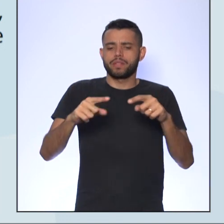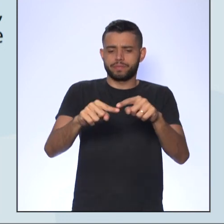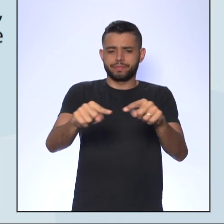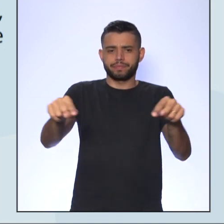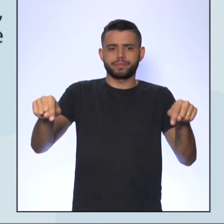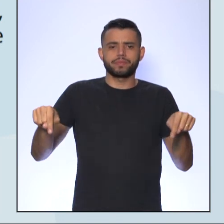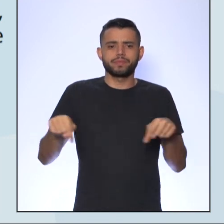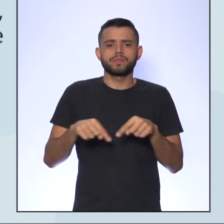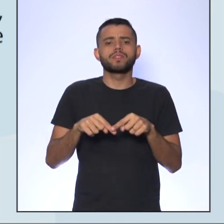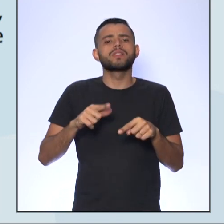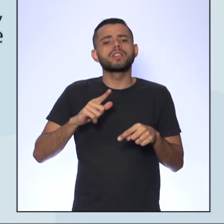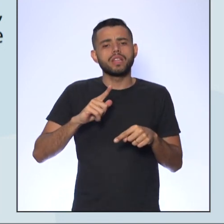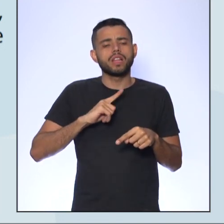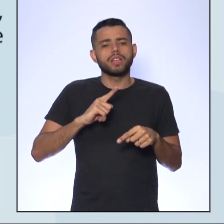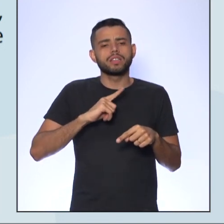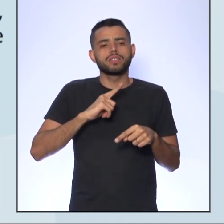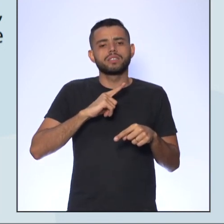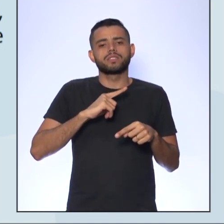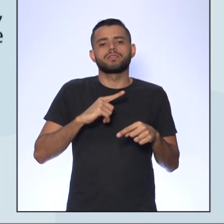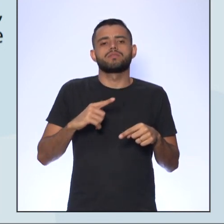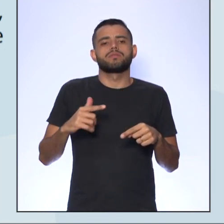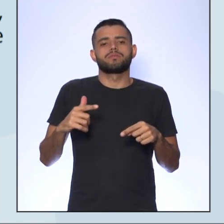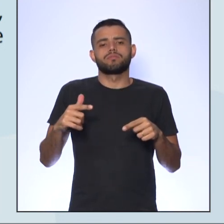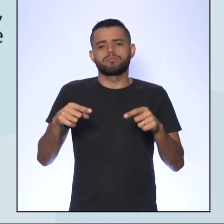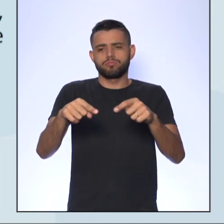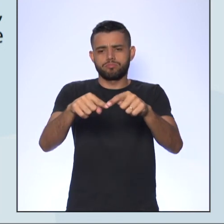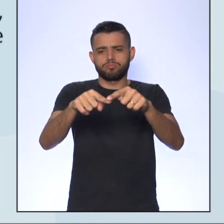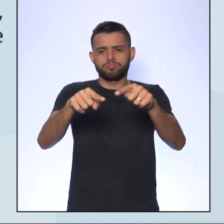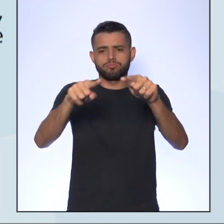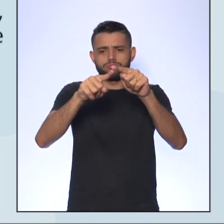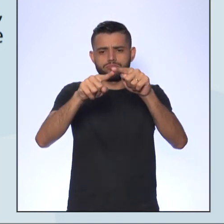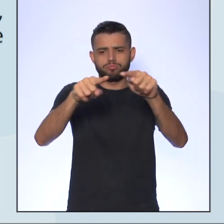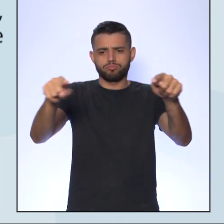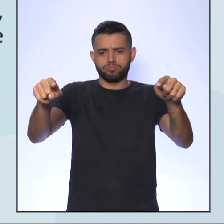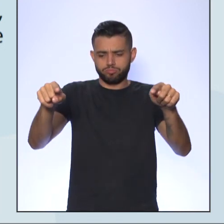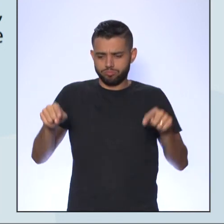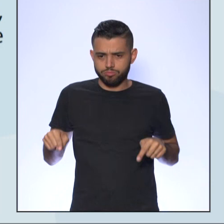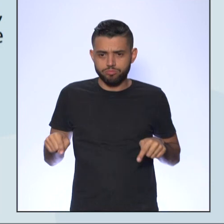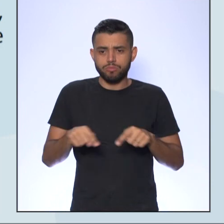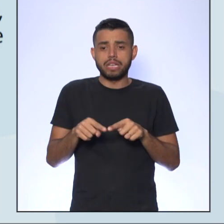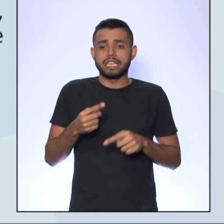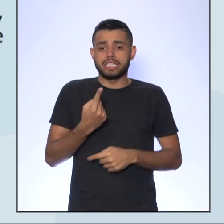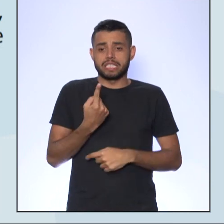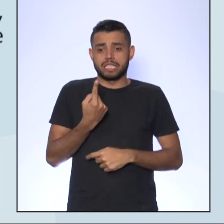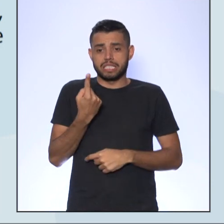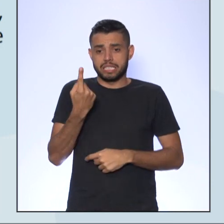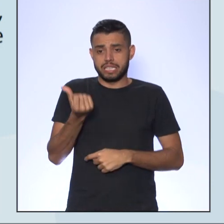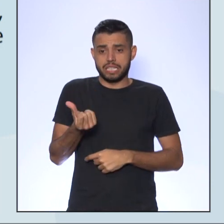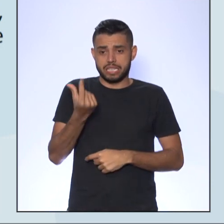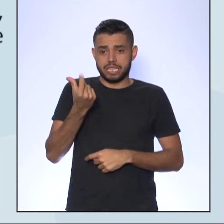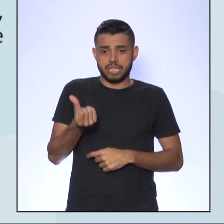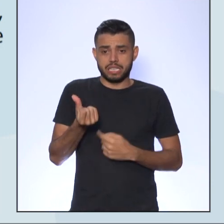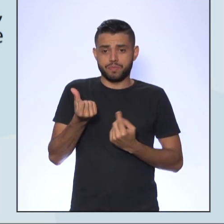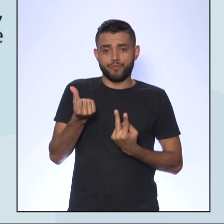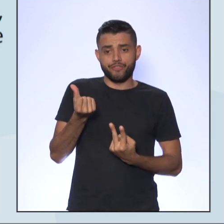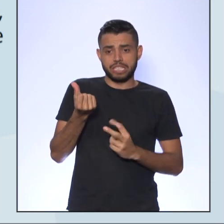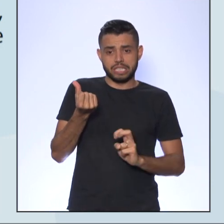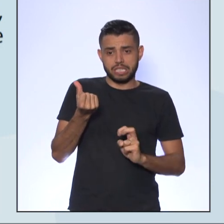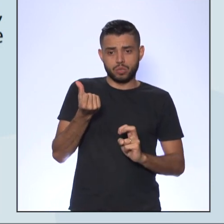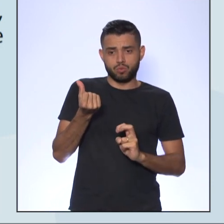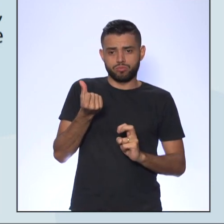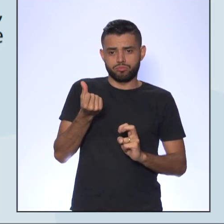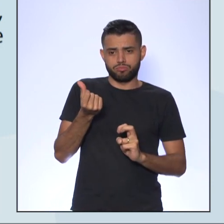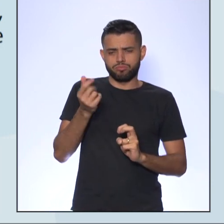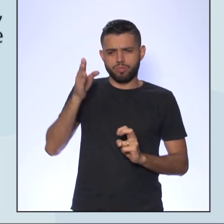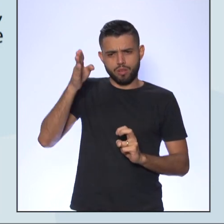formato retangular nas dimensões 16 por 25. Então, ele tem 16 por 25